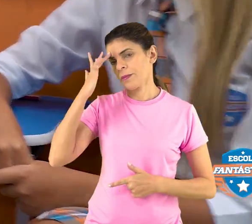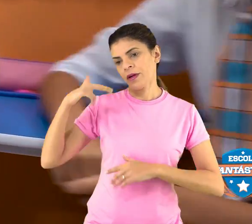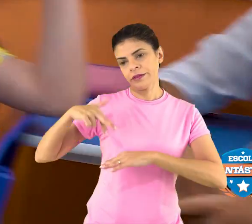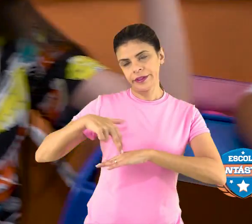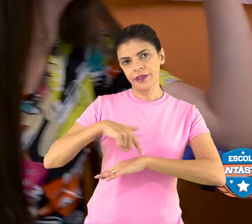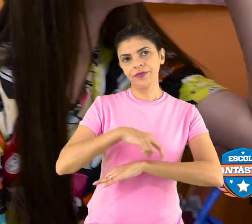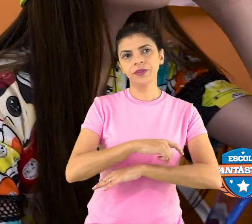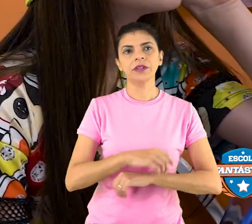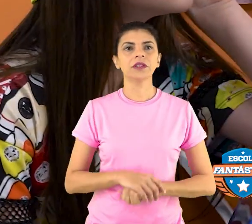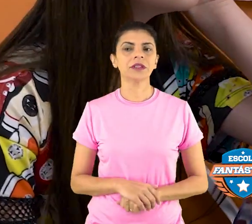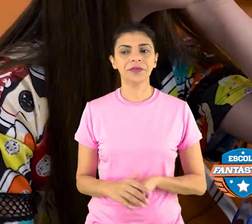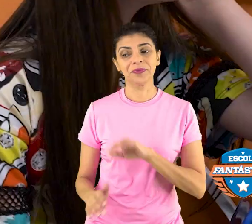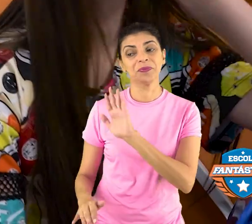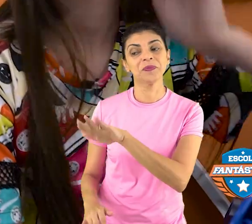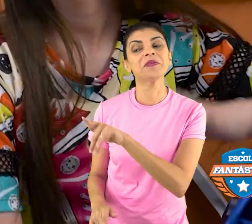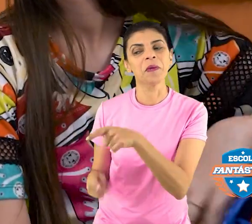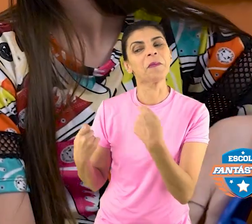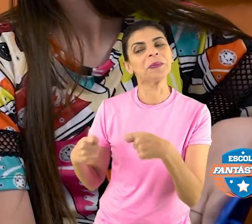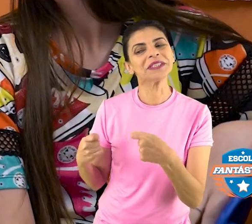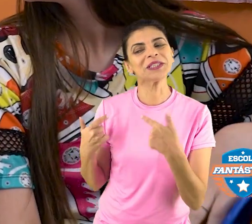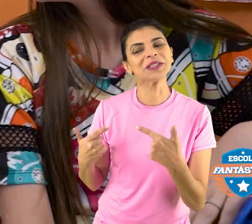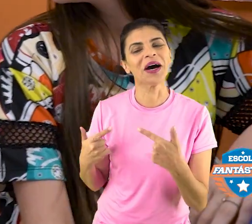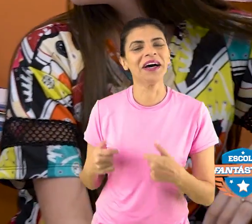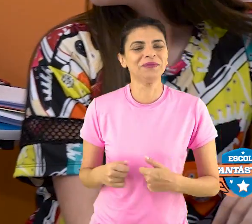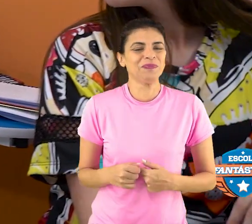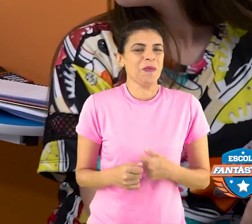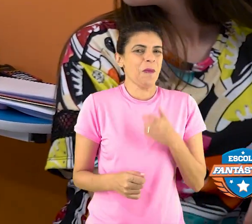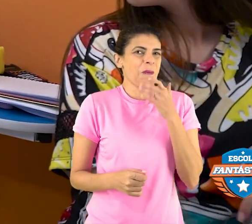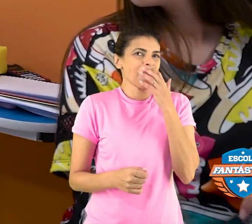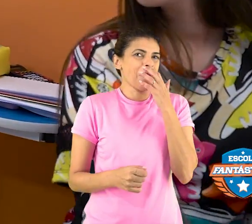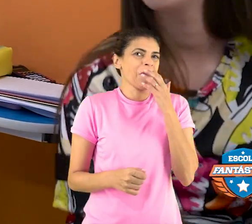desfile. Vai precisar!